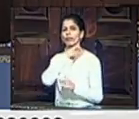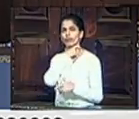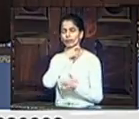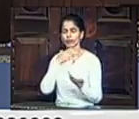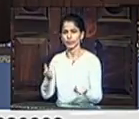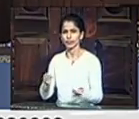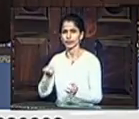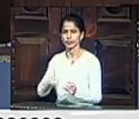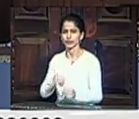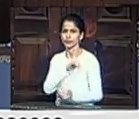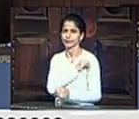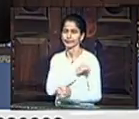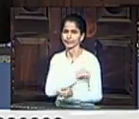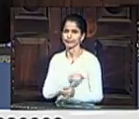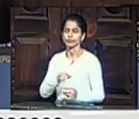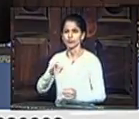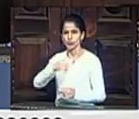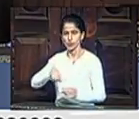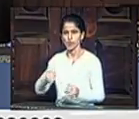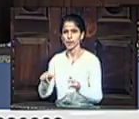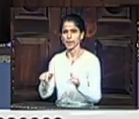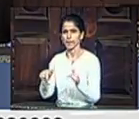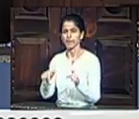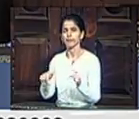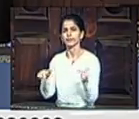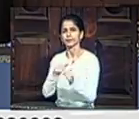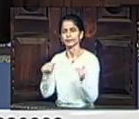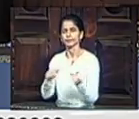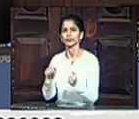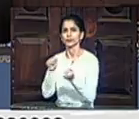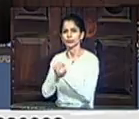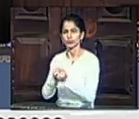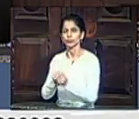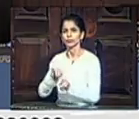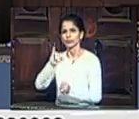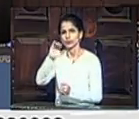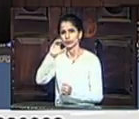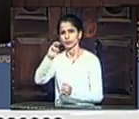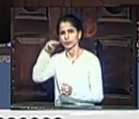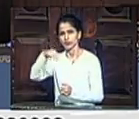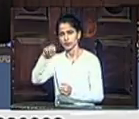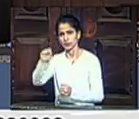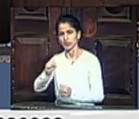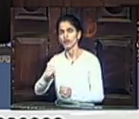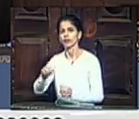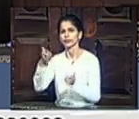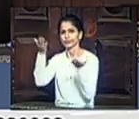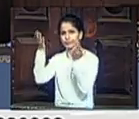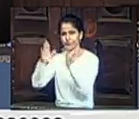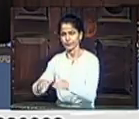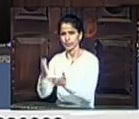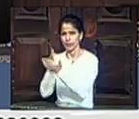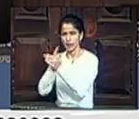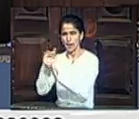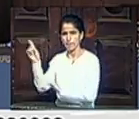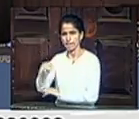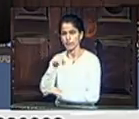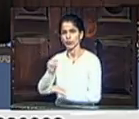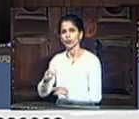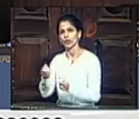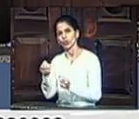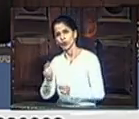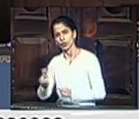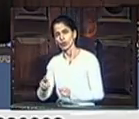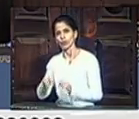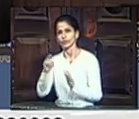por isso, nós estamos trabalhando para derrotar esse projeto do aumento do ICMS, ou o governo reenvia, fatia, ou